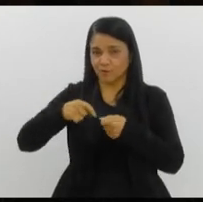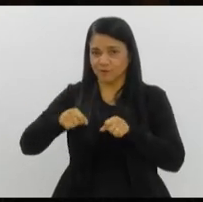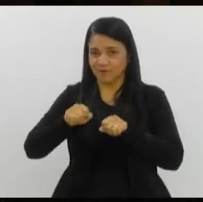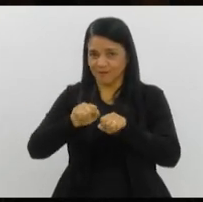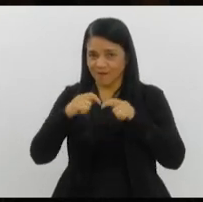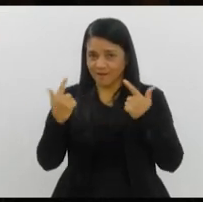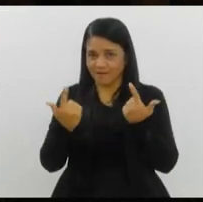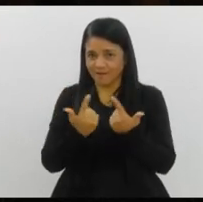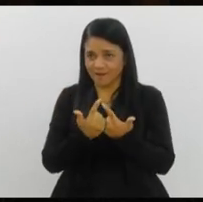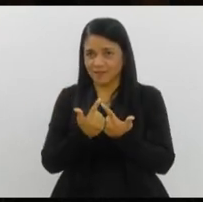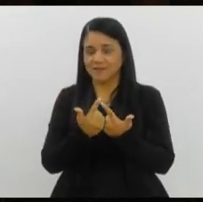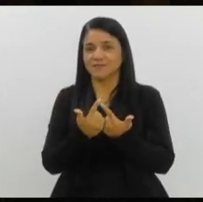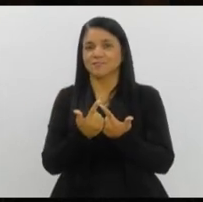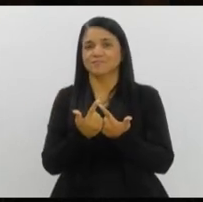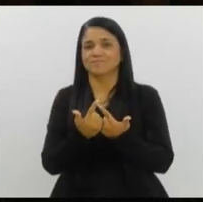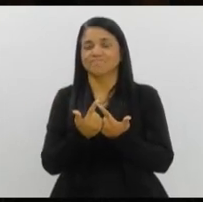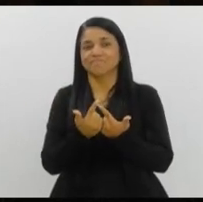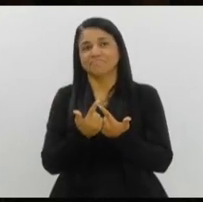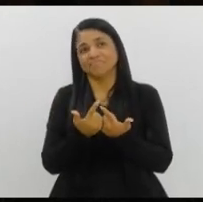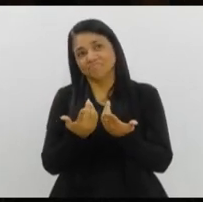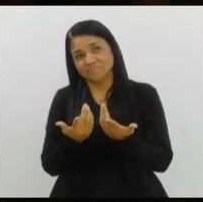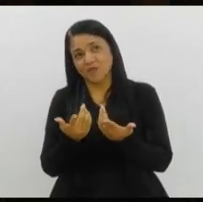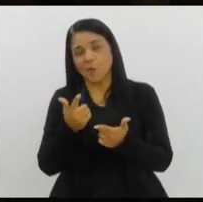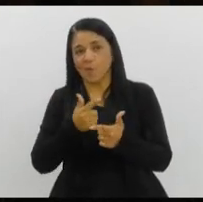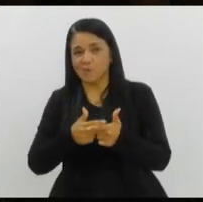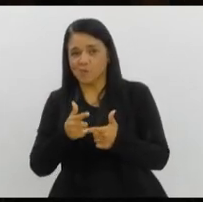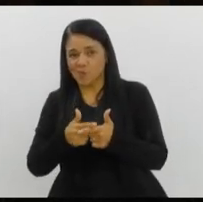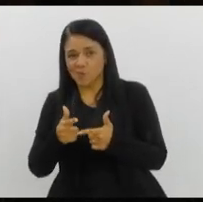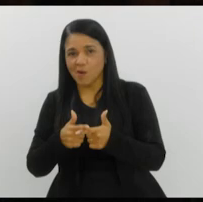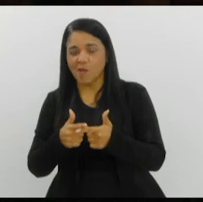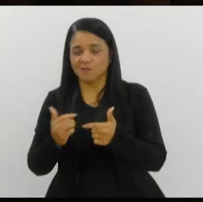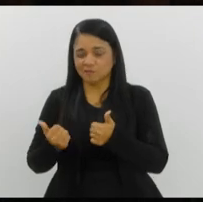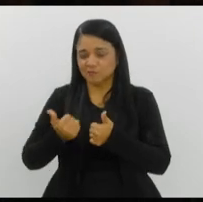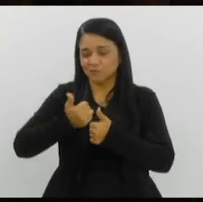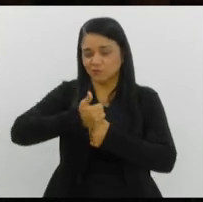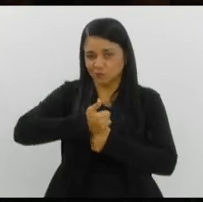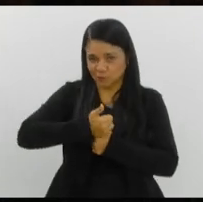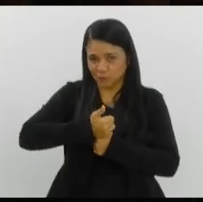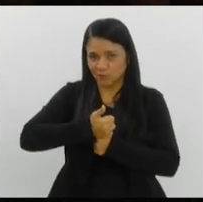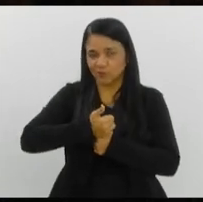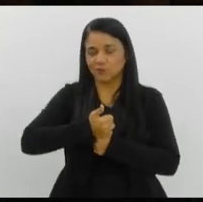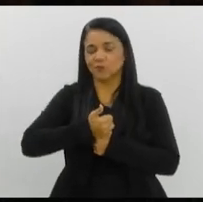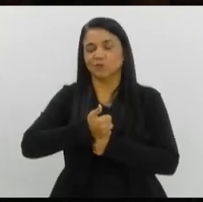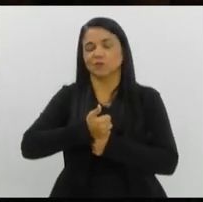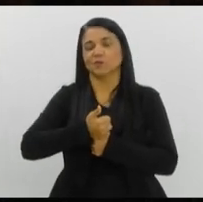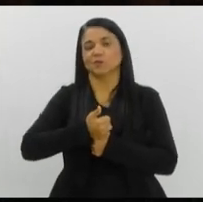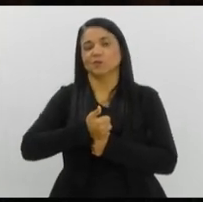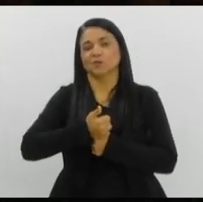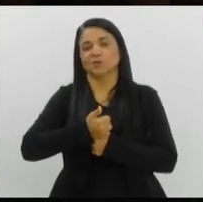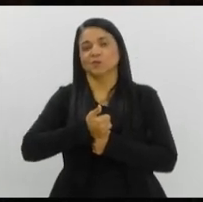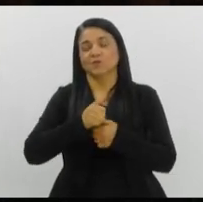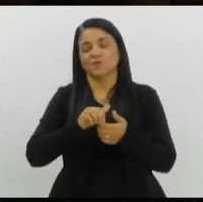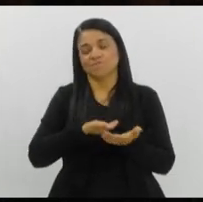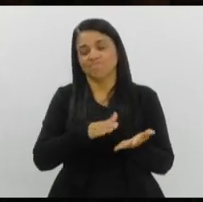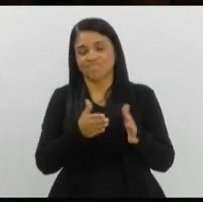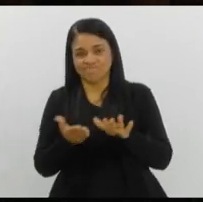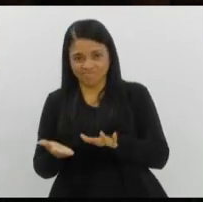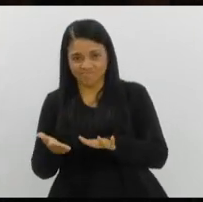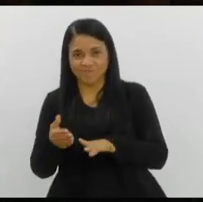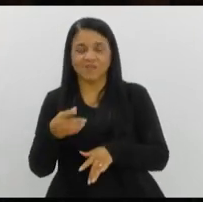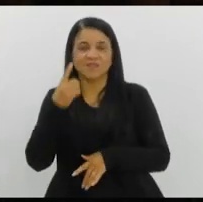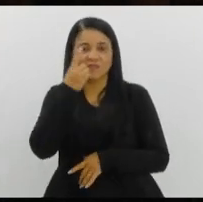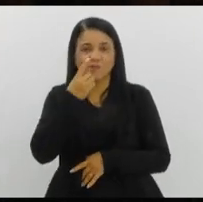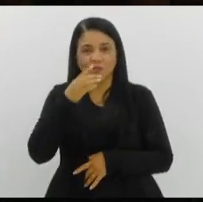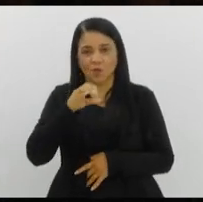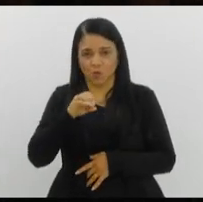numa circunstância de uma tristeza com a perda do nosso querido deputado Ottoni, mas a vida segue, ao menos